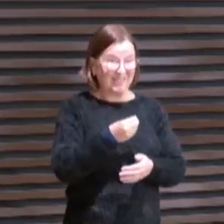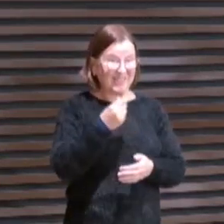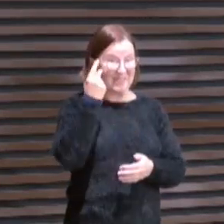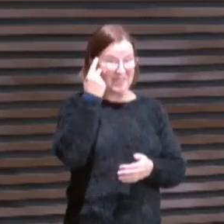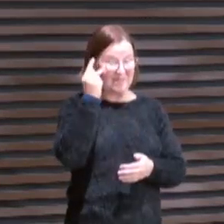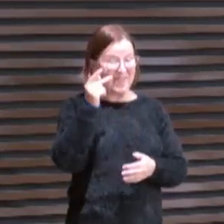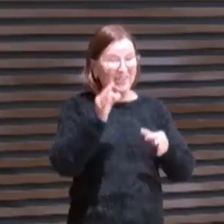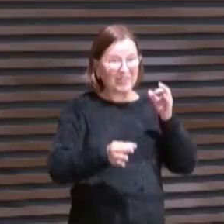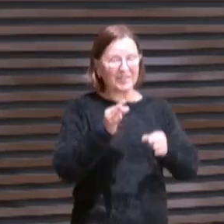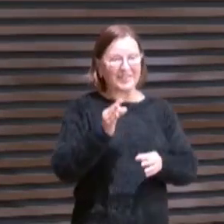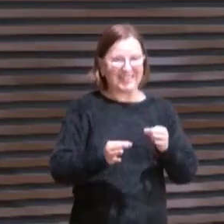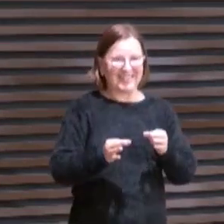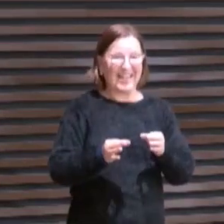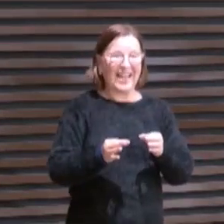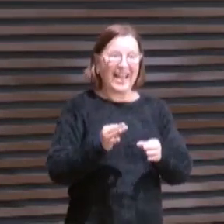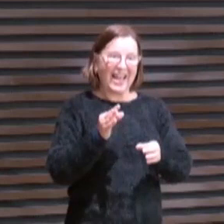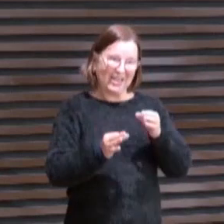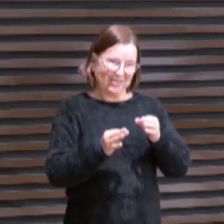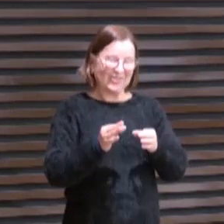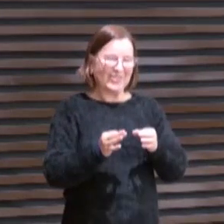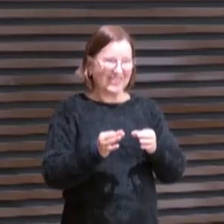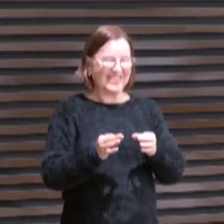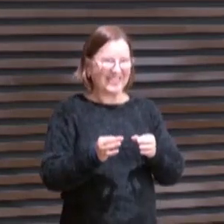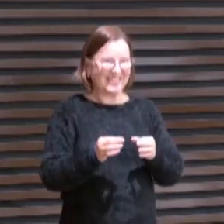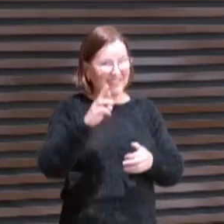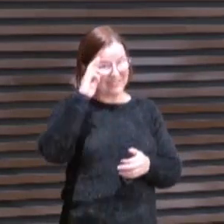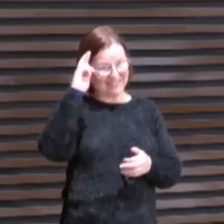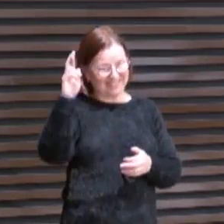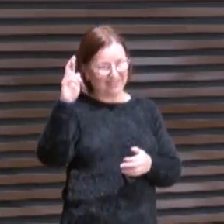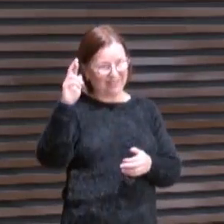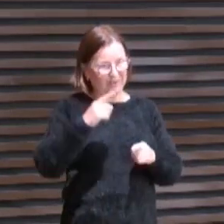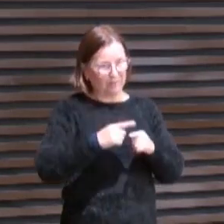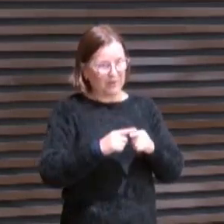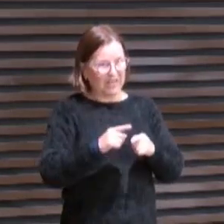Que justiça? A justiça dele, a nossa é suja, a nossa é porca,